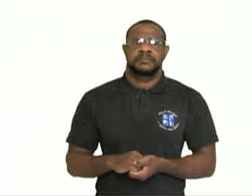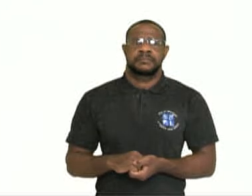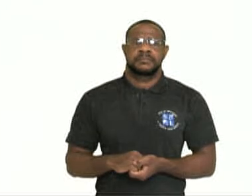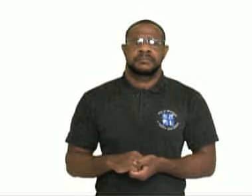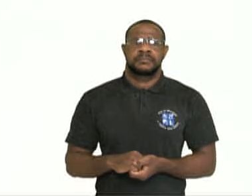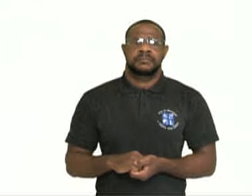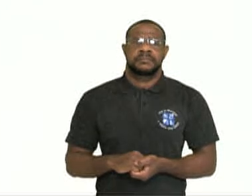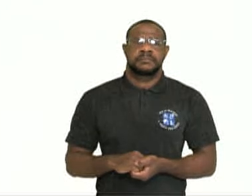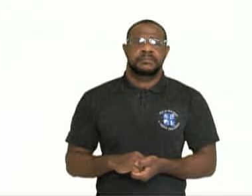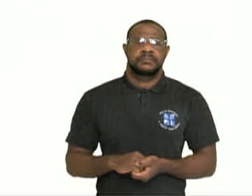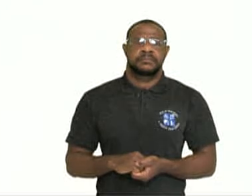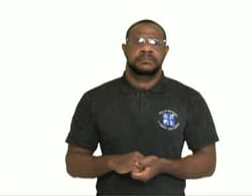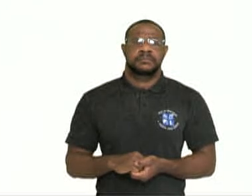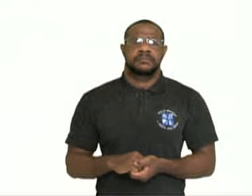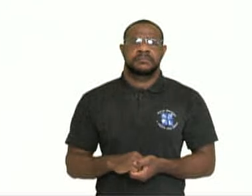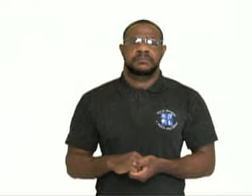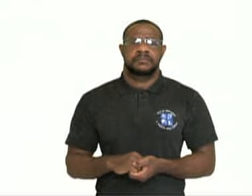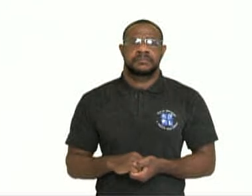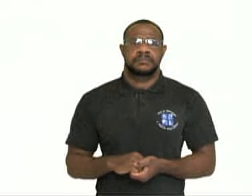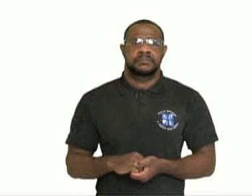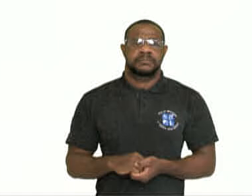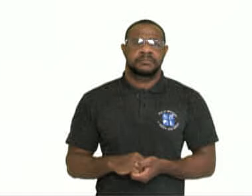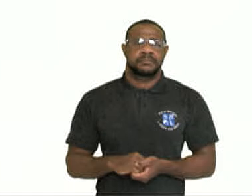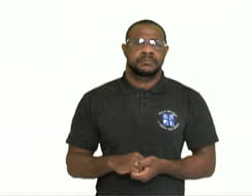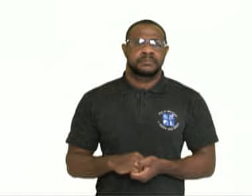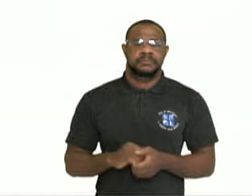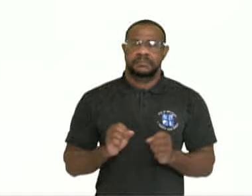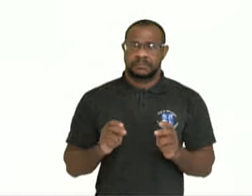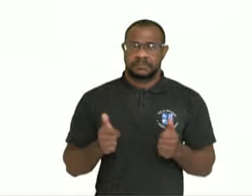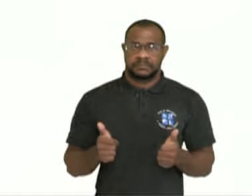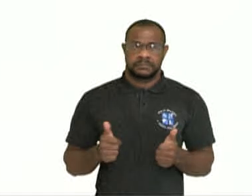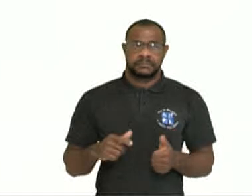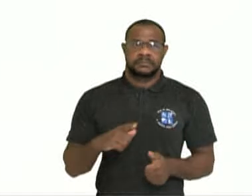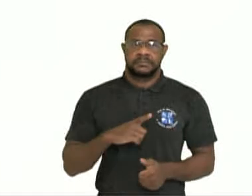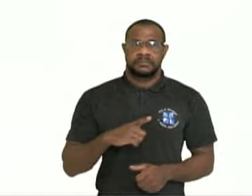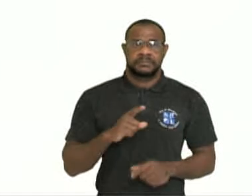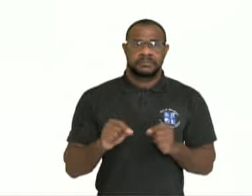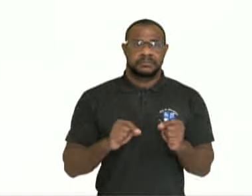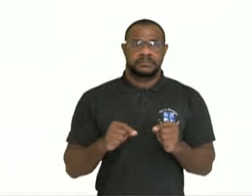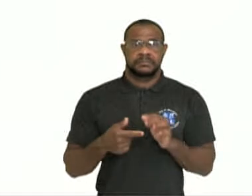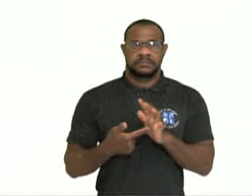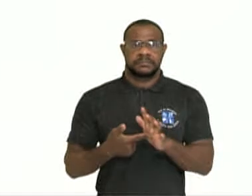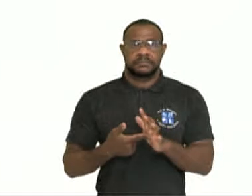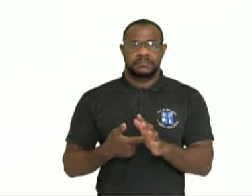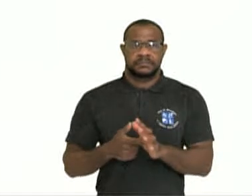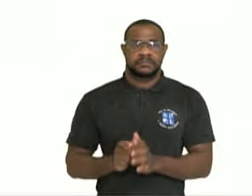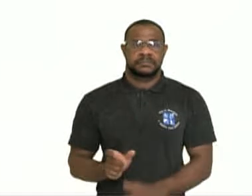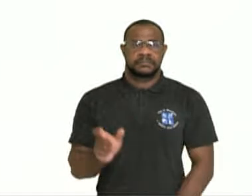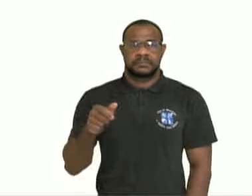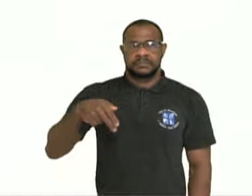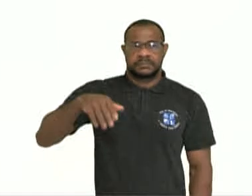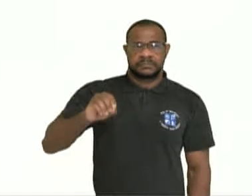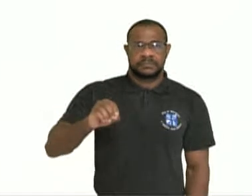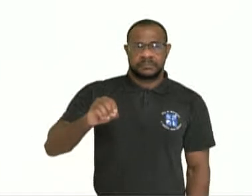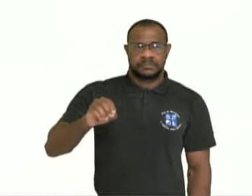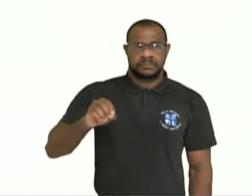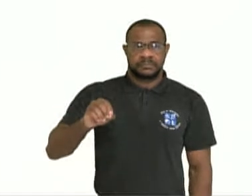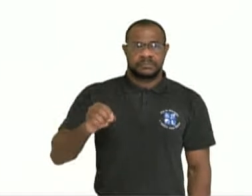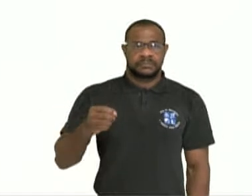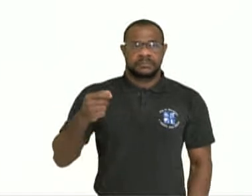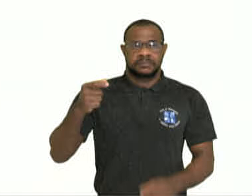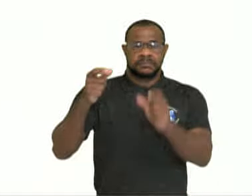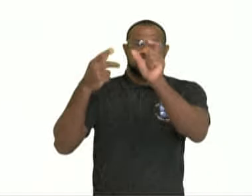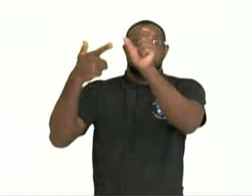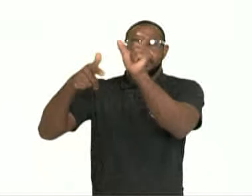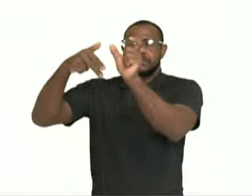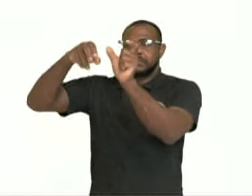amor, ela diz ali no finalzinho, certo? Então, a gente tem aí, aparece aí a palavra no 2 vezes, estão em